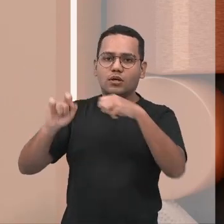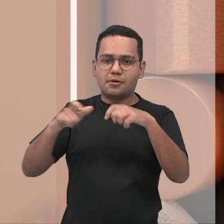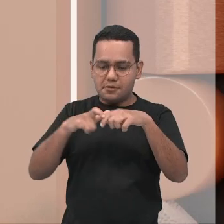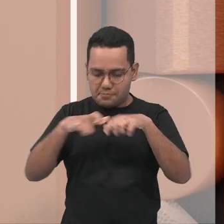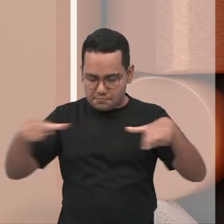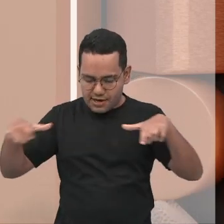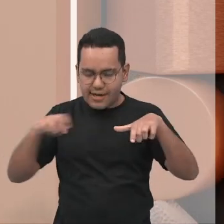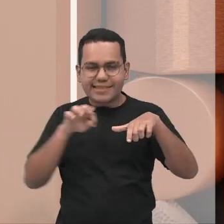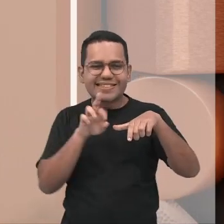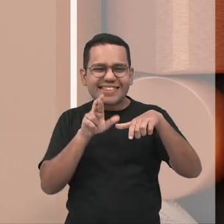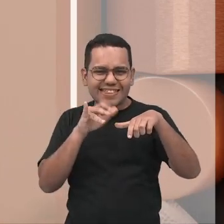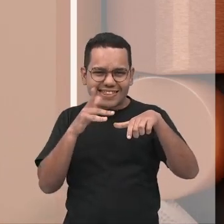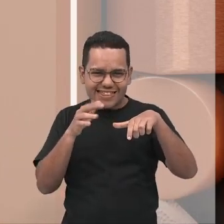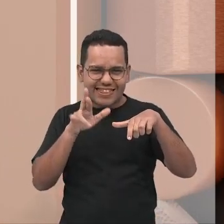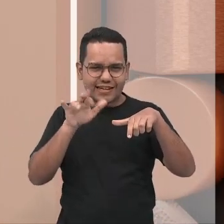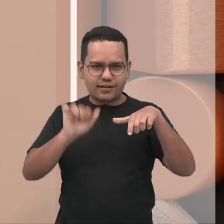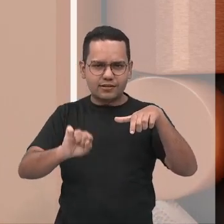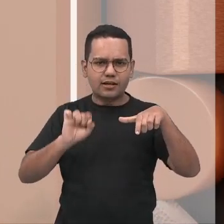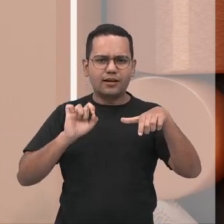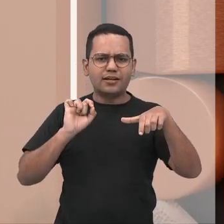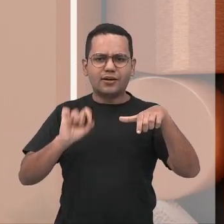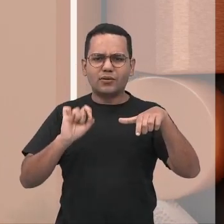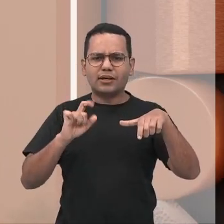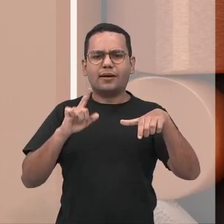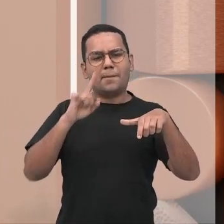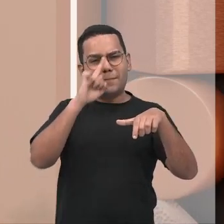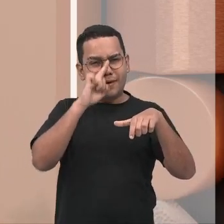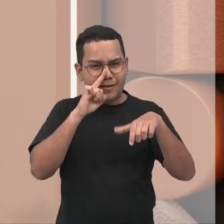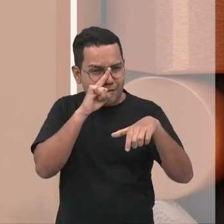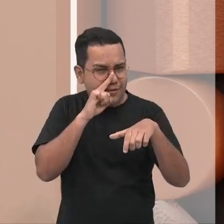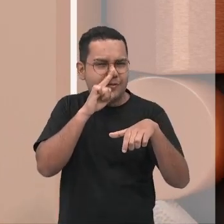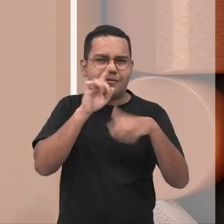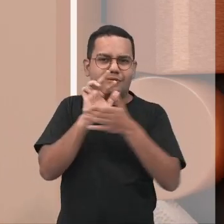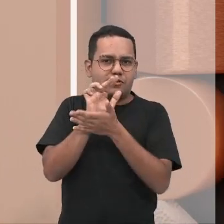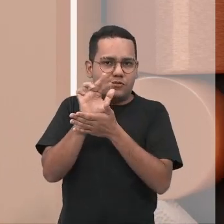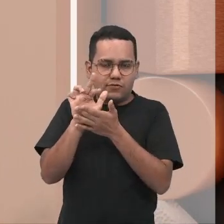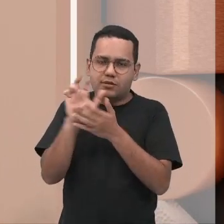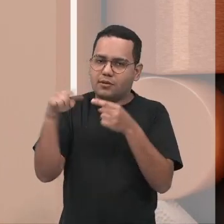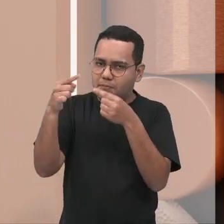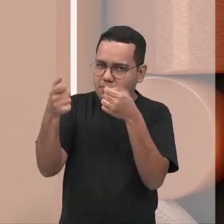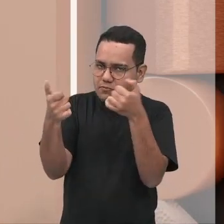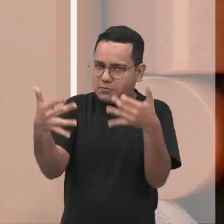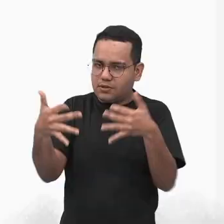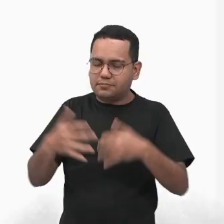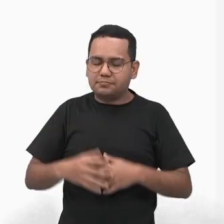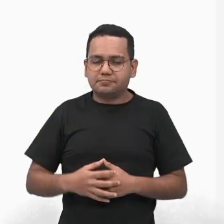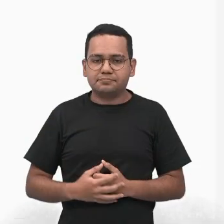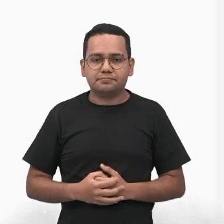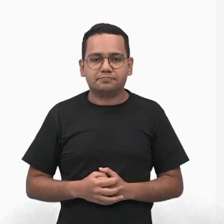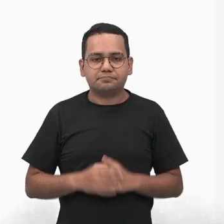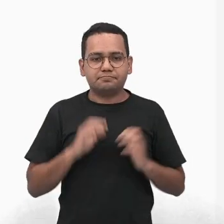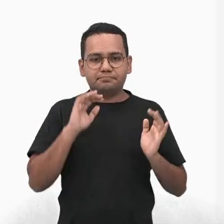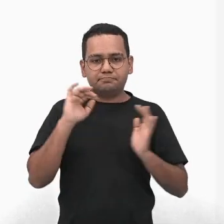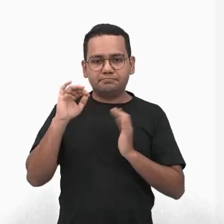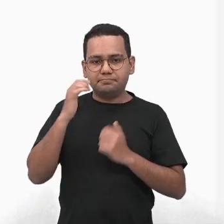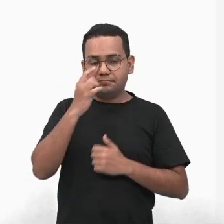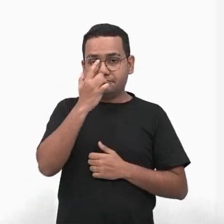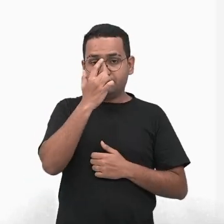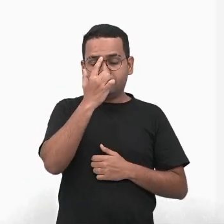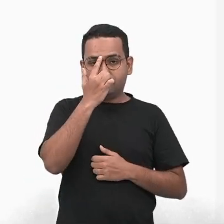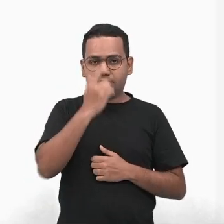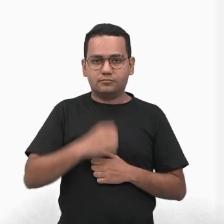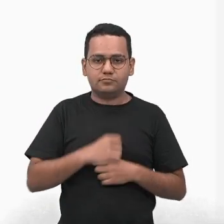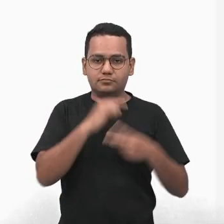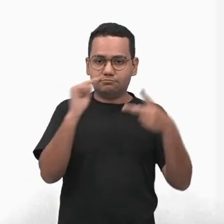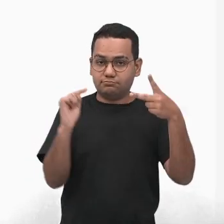uma trincheira era insalubre, mas isso a gente vai ver daqui a pouquinho. Beleza, galera? Vamos adiante com o texto. Vamos lá. A